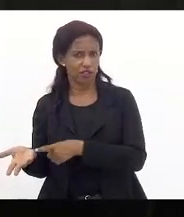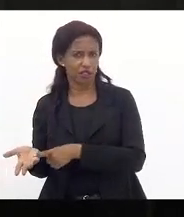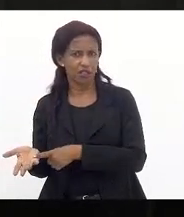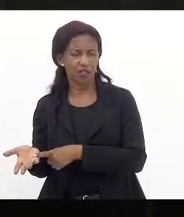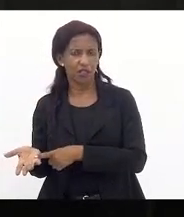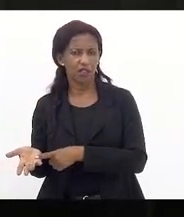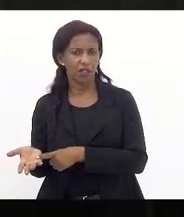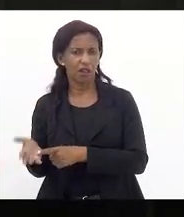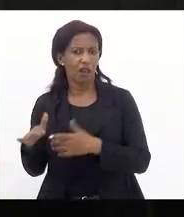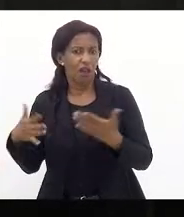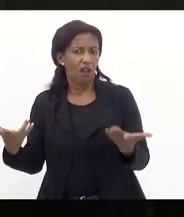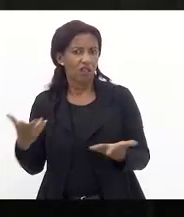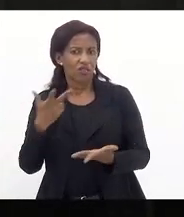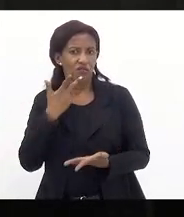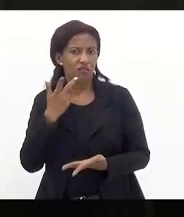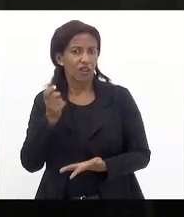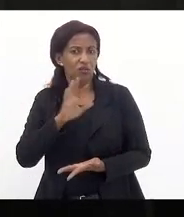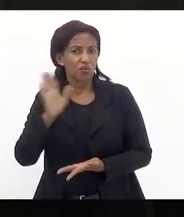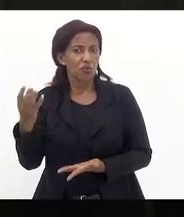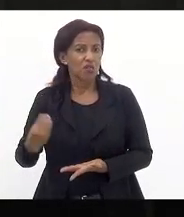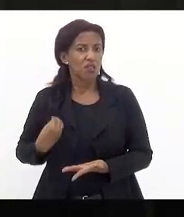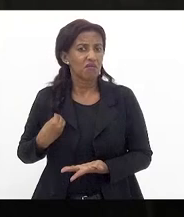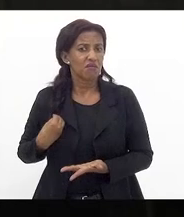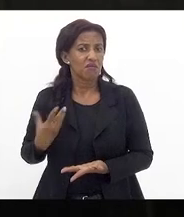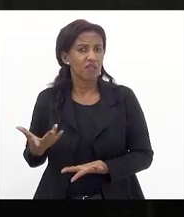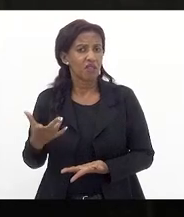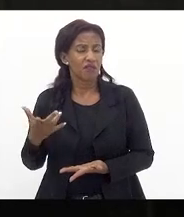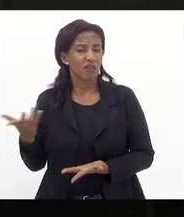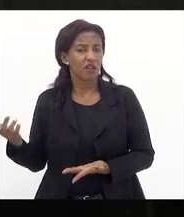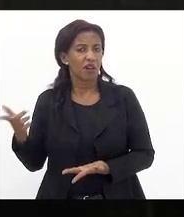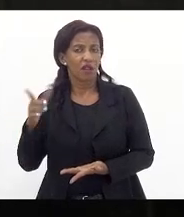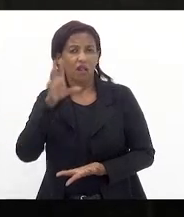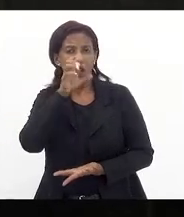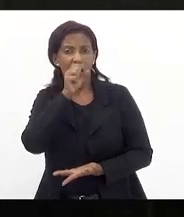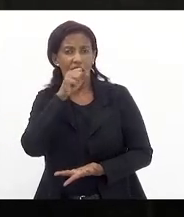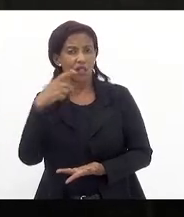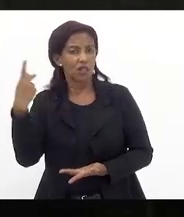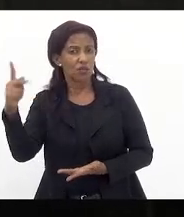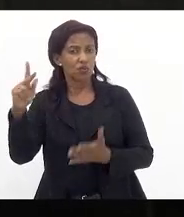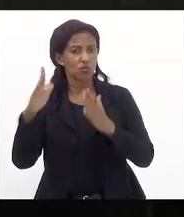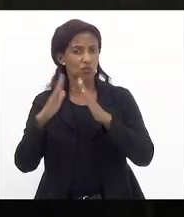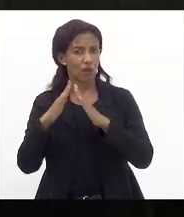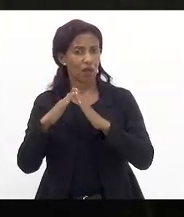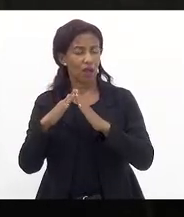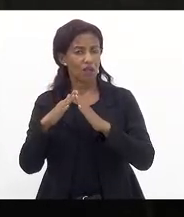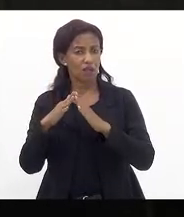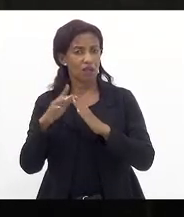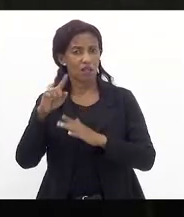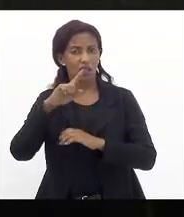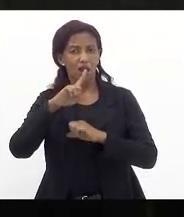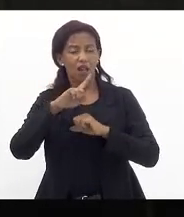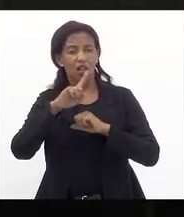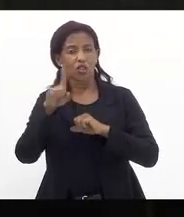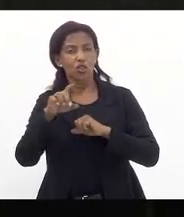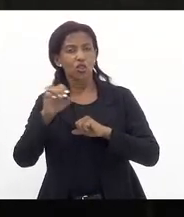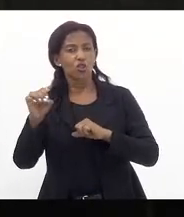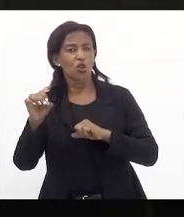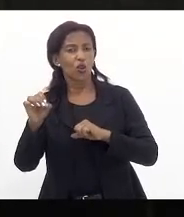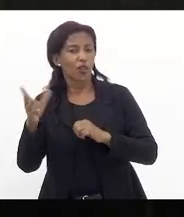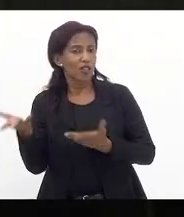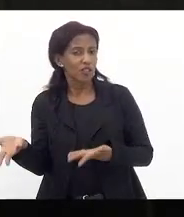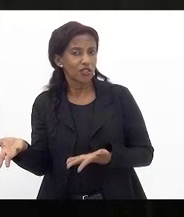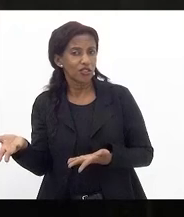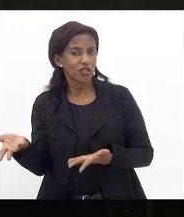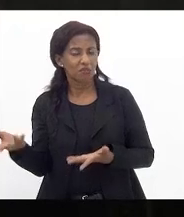quem diga que o senhor nem reside no Laranjeiras, o senhor reside na sua casa, na Zona Oeste, o evento era na Zona